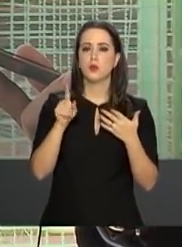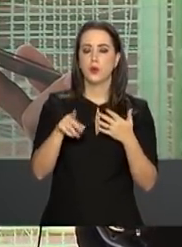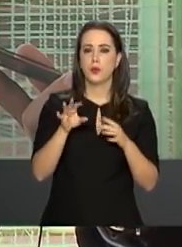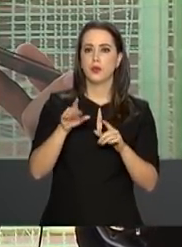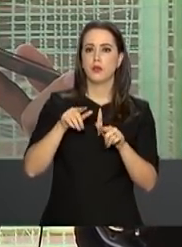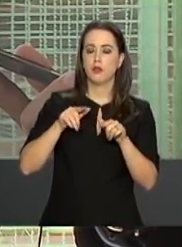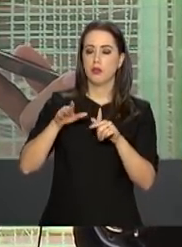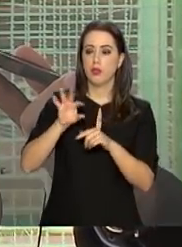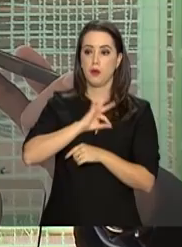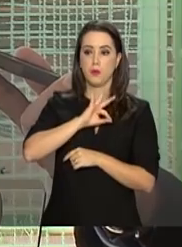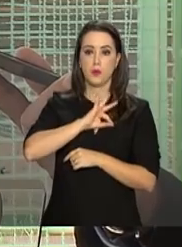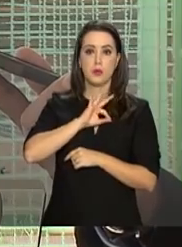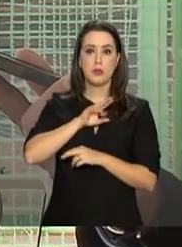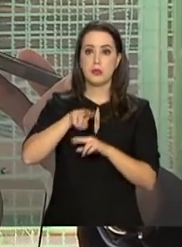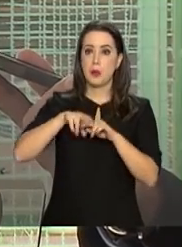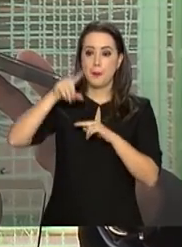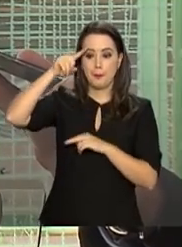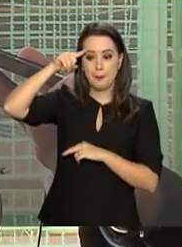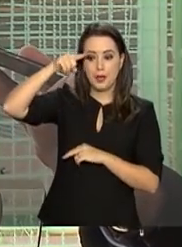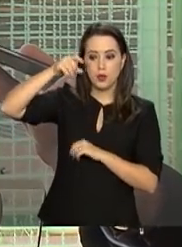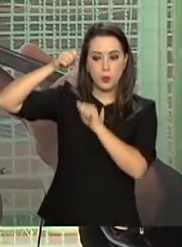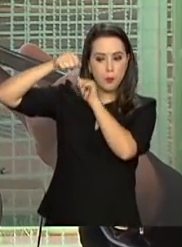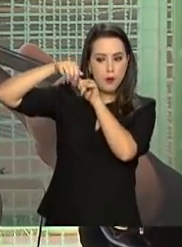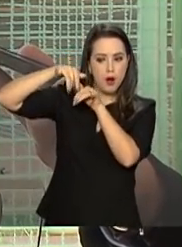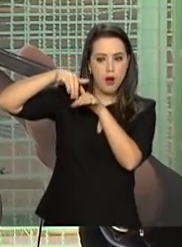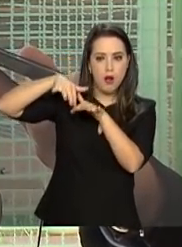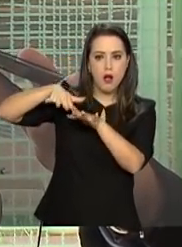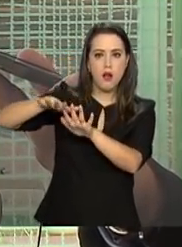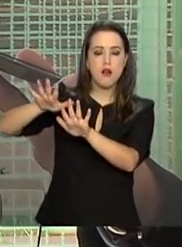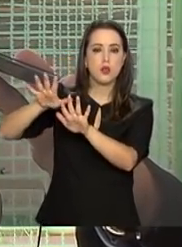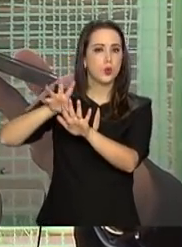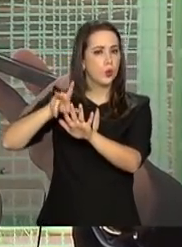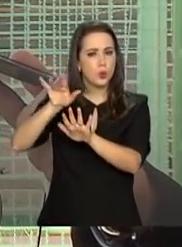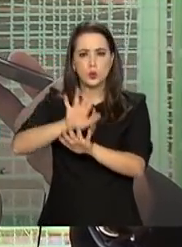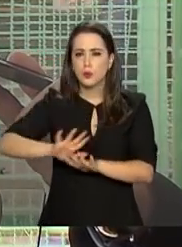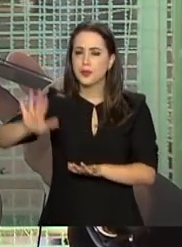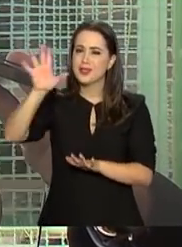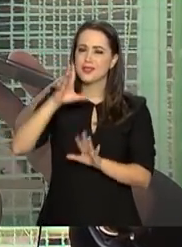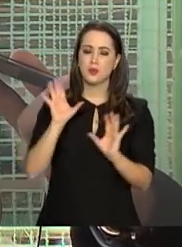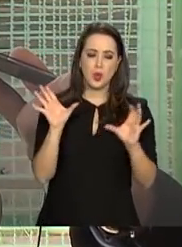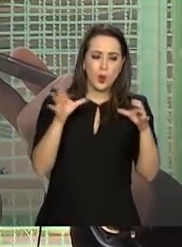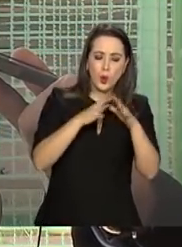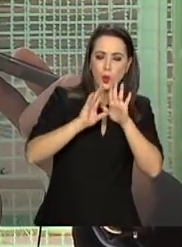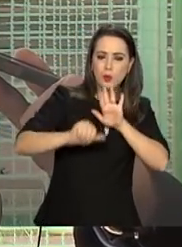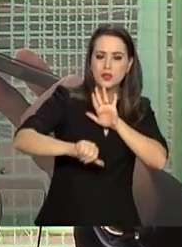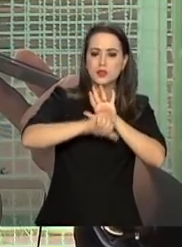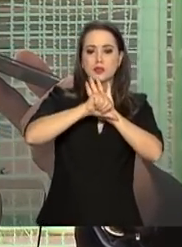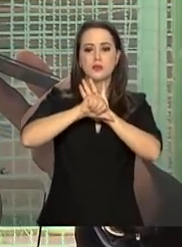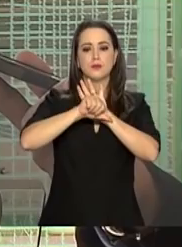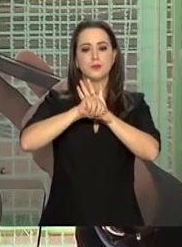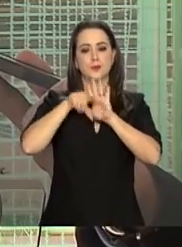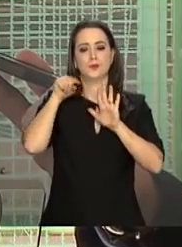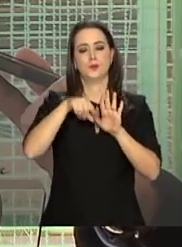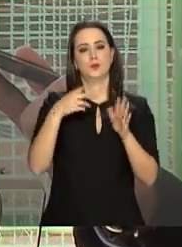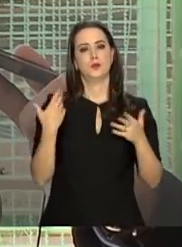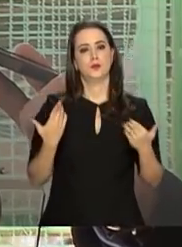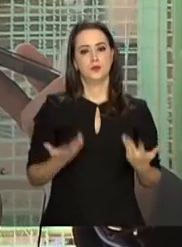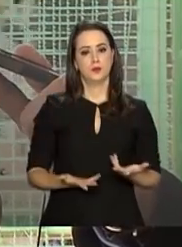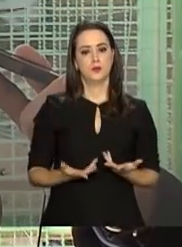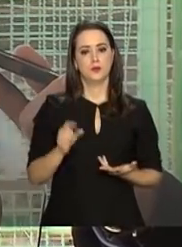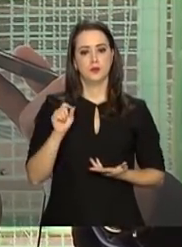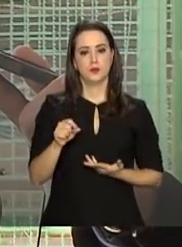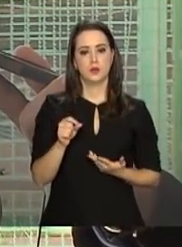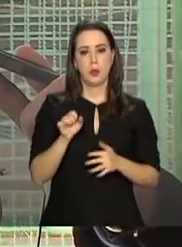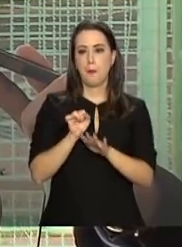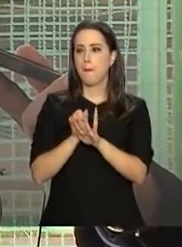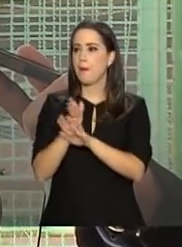policiais a nível nacional hoje nós temos muitos grupos criminosos ou muitas atividades criminosas que